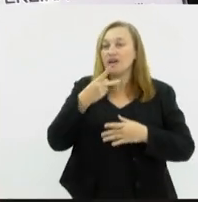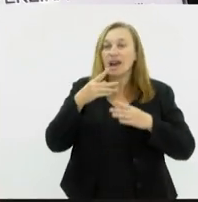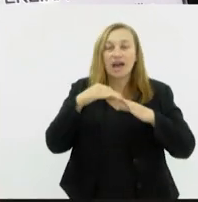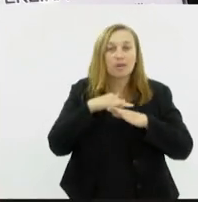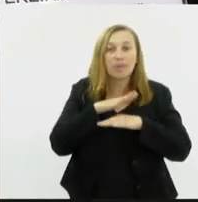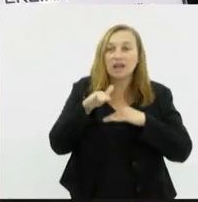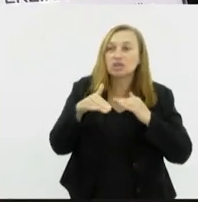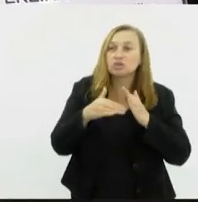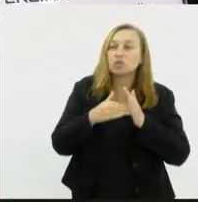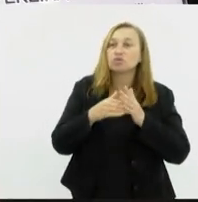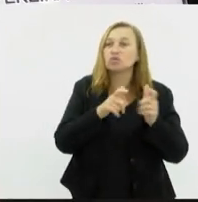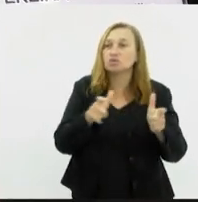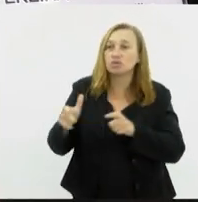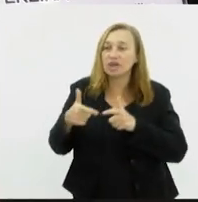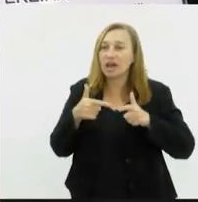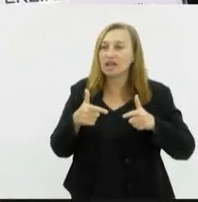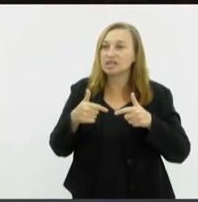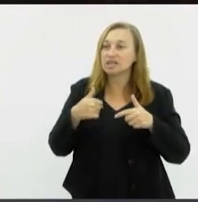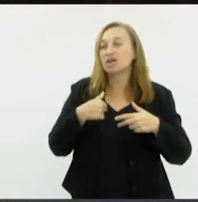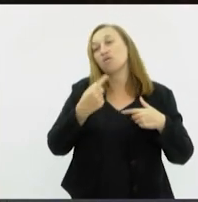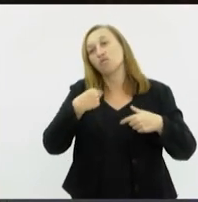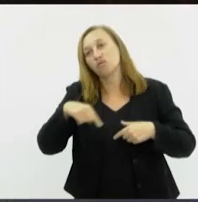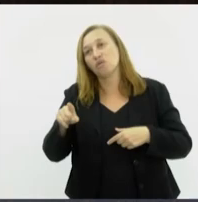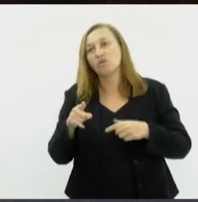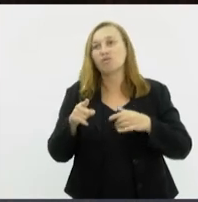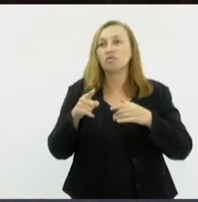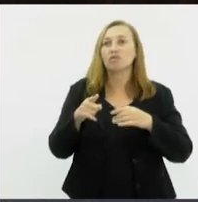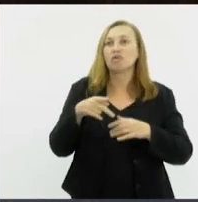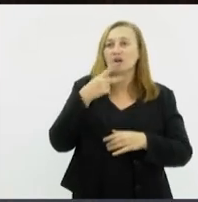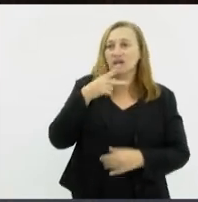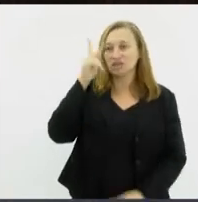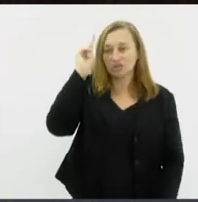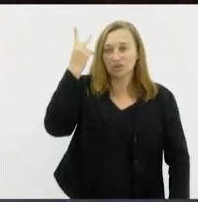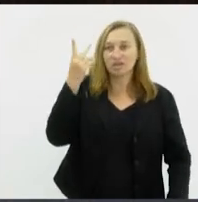os lugares que eu for, tá bom? Muito obrigado, tá, cara?